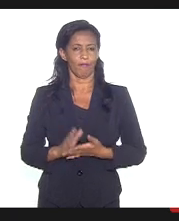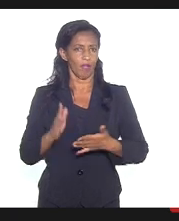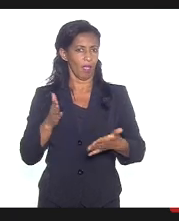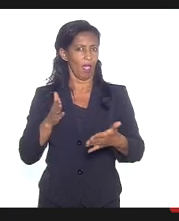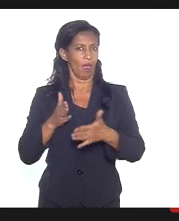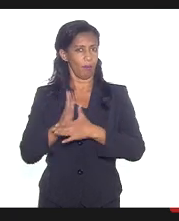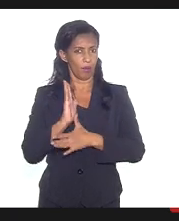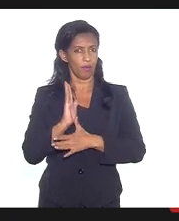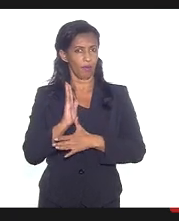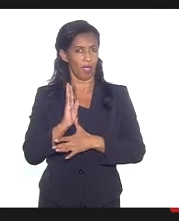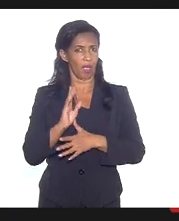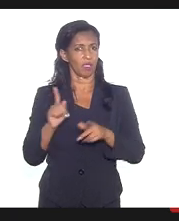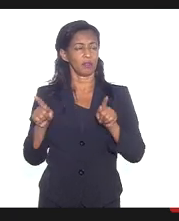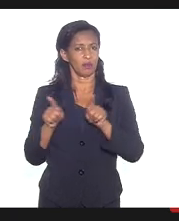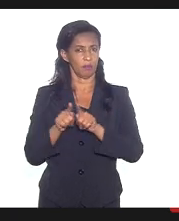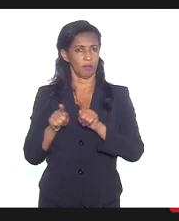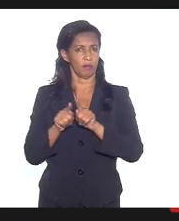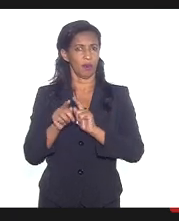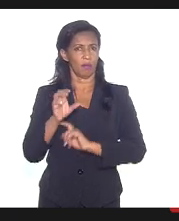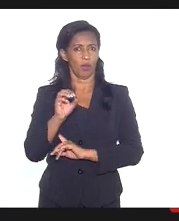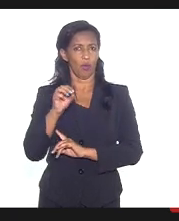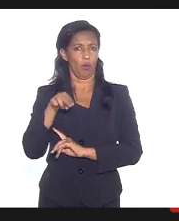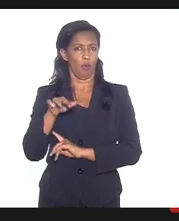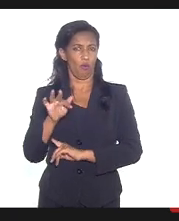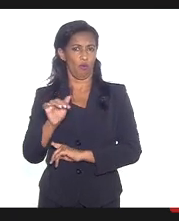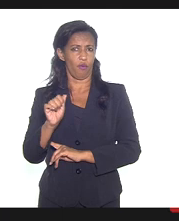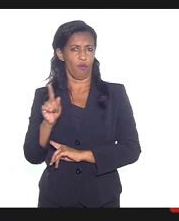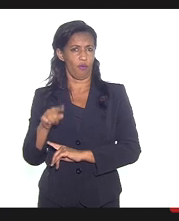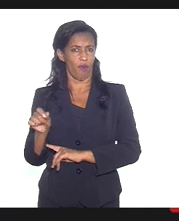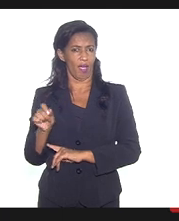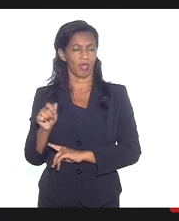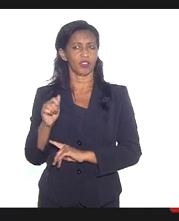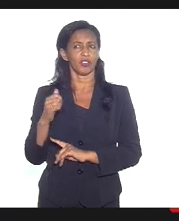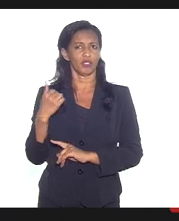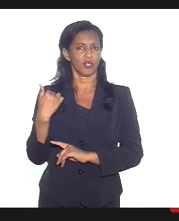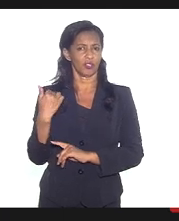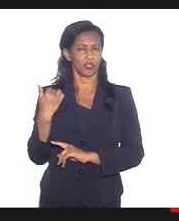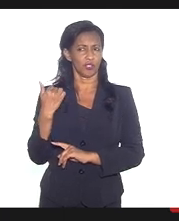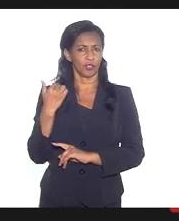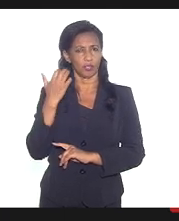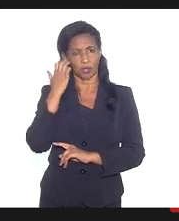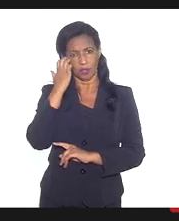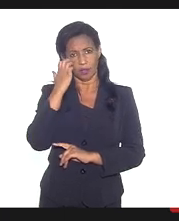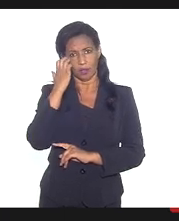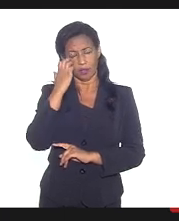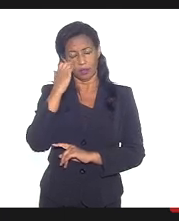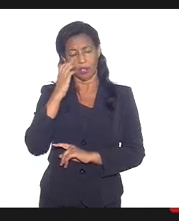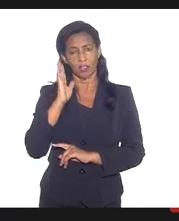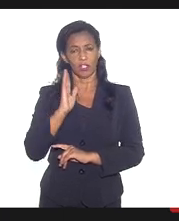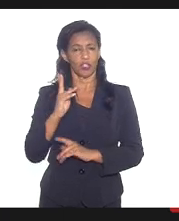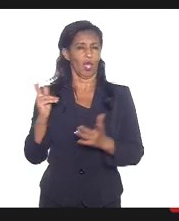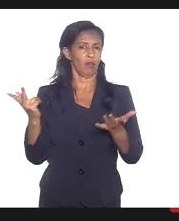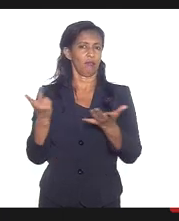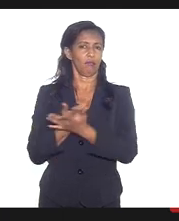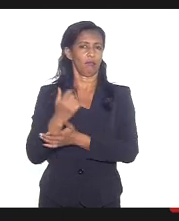aprovado, inclusive, pelo CONFAS, né, que a gente aplicou no Repetro